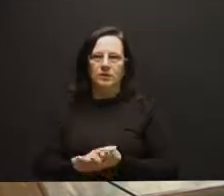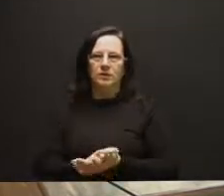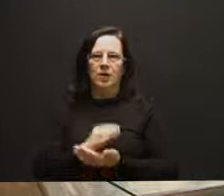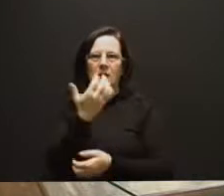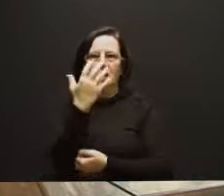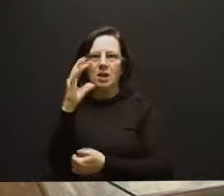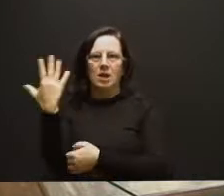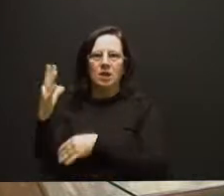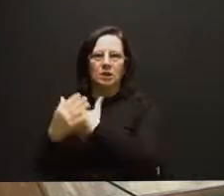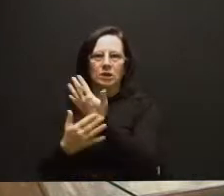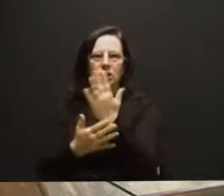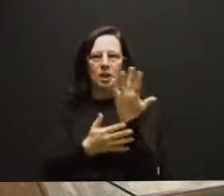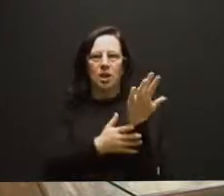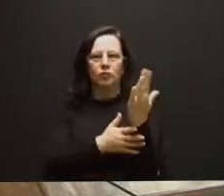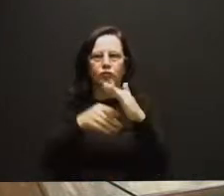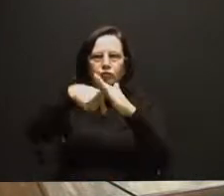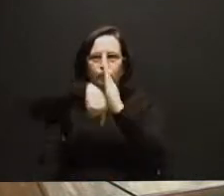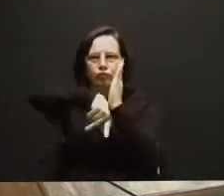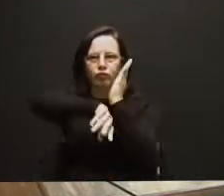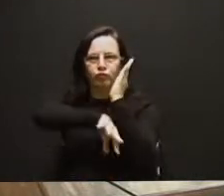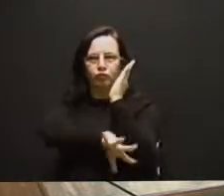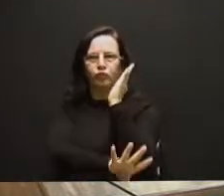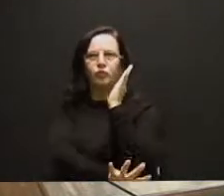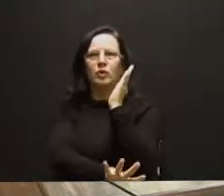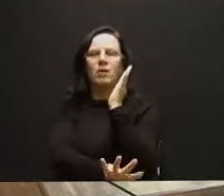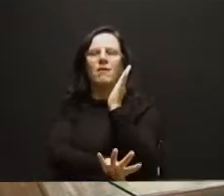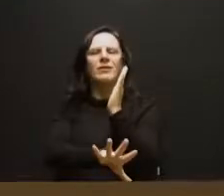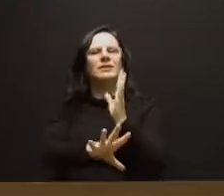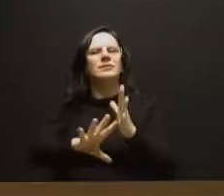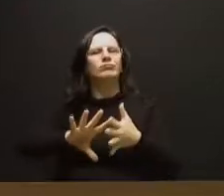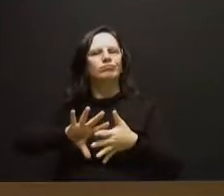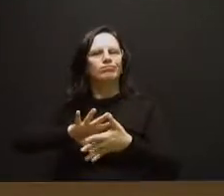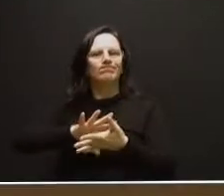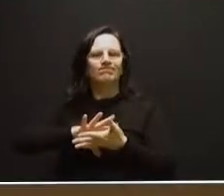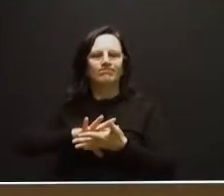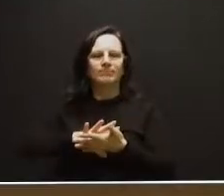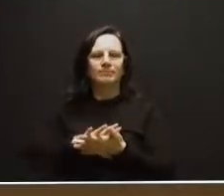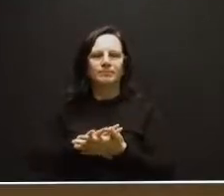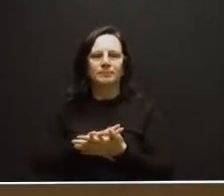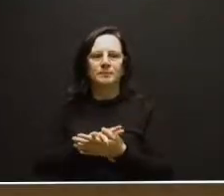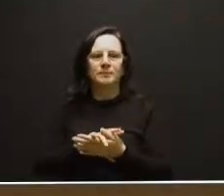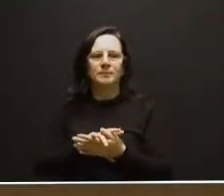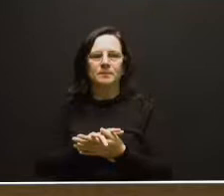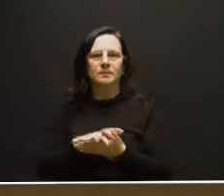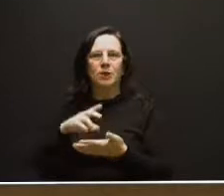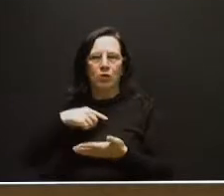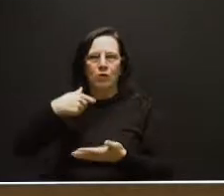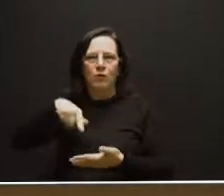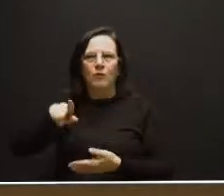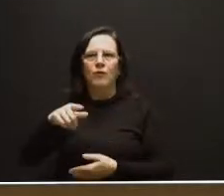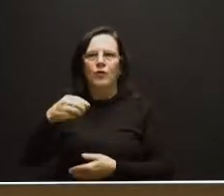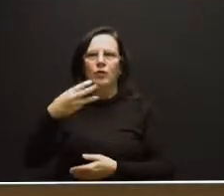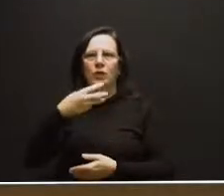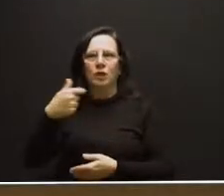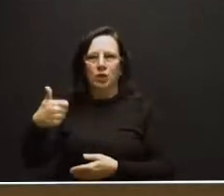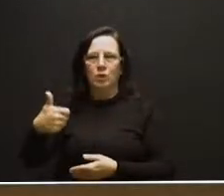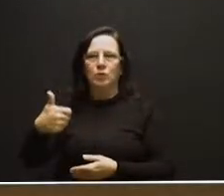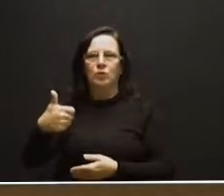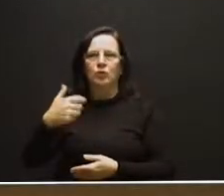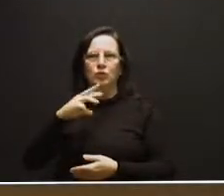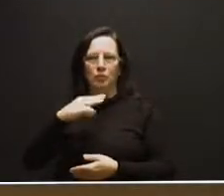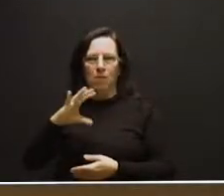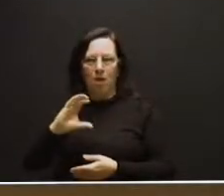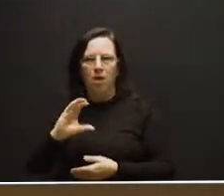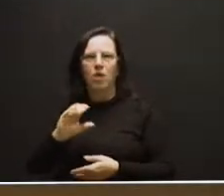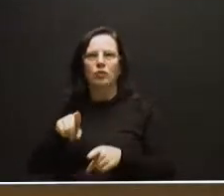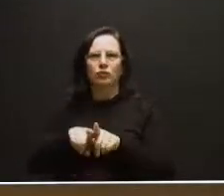árvores vem estourando as calçadas da cidade inteira esses dias mesmo que visitam 31 de março alguns bairros aí que